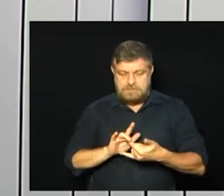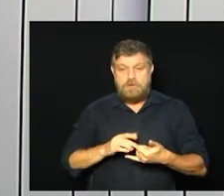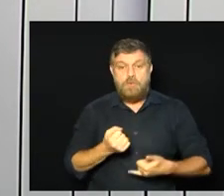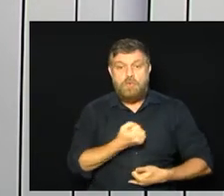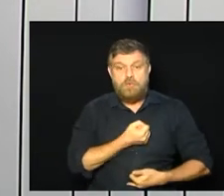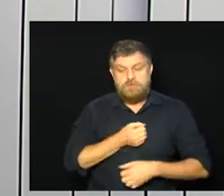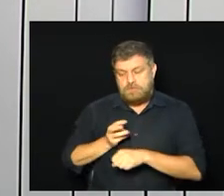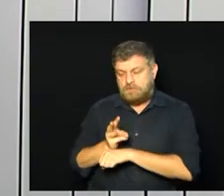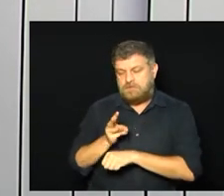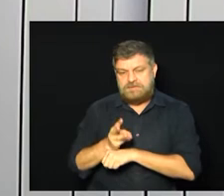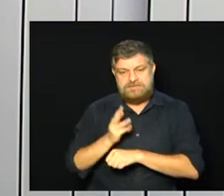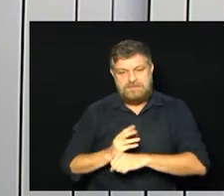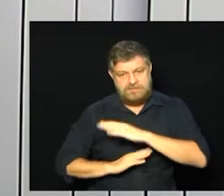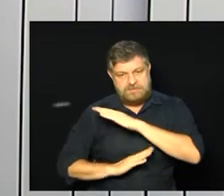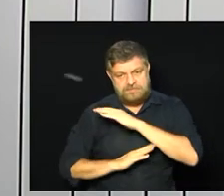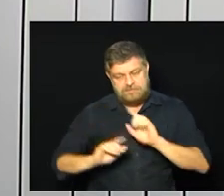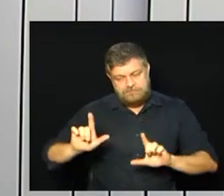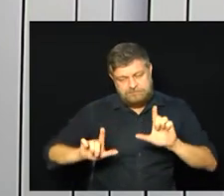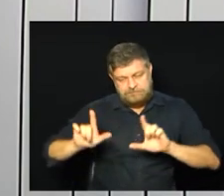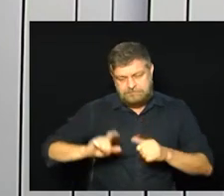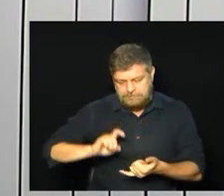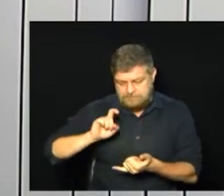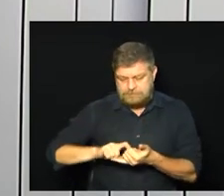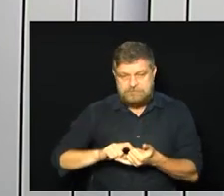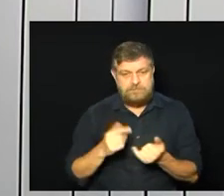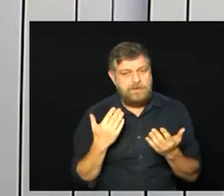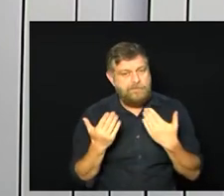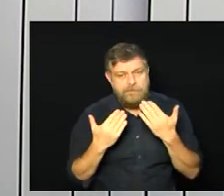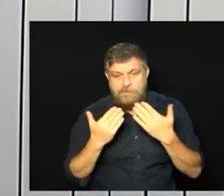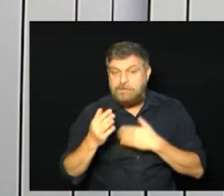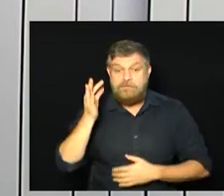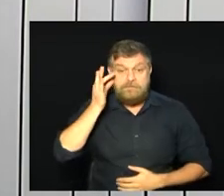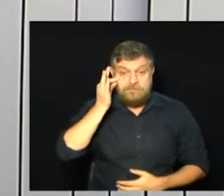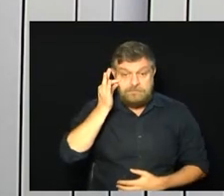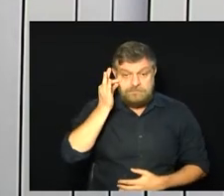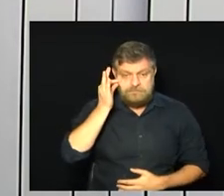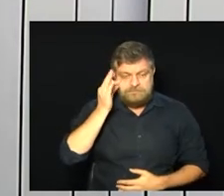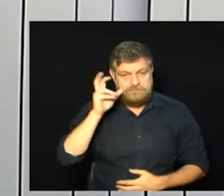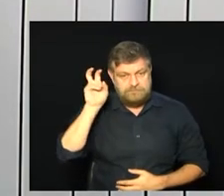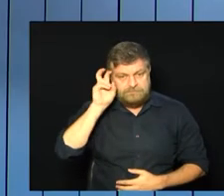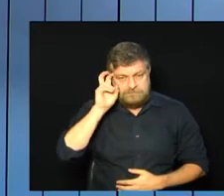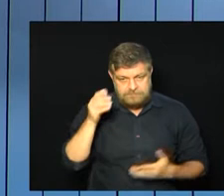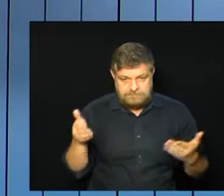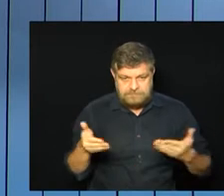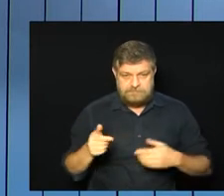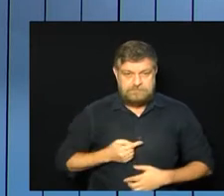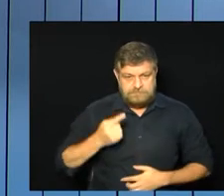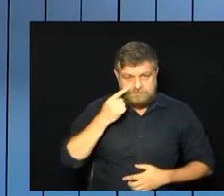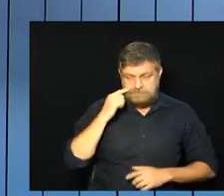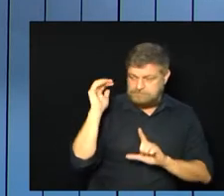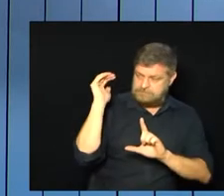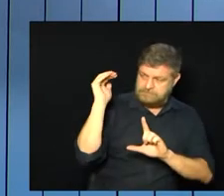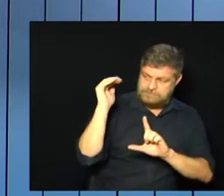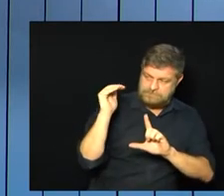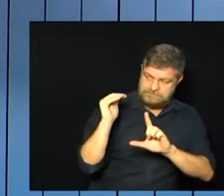O WhatsApp da TV Câmara Campinas. Você aperta que a gente conversa ao vivo nesta quinta-feira. Confira